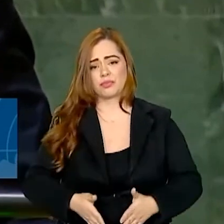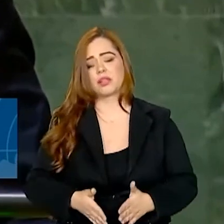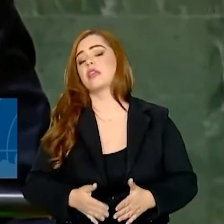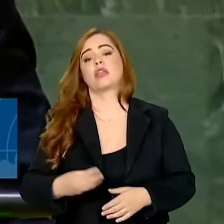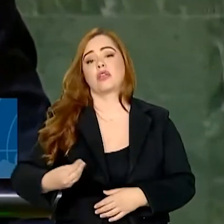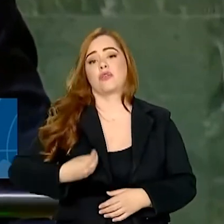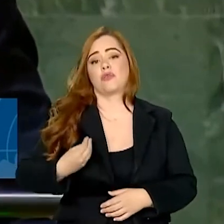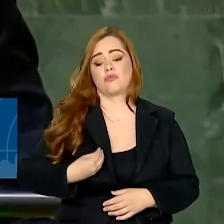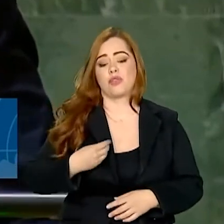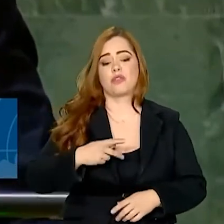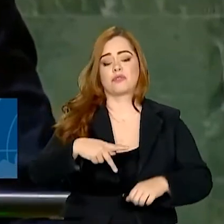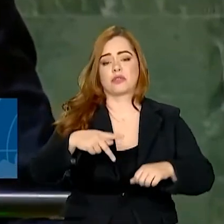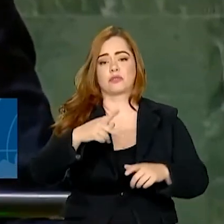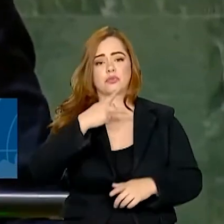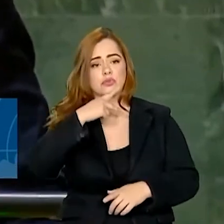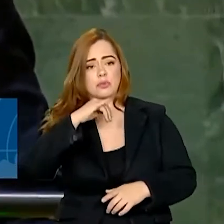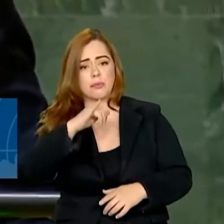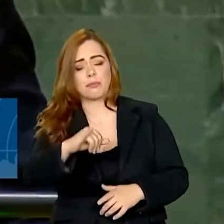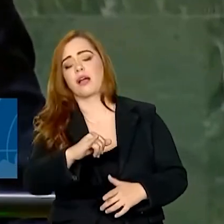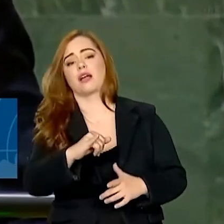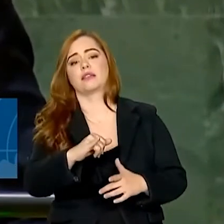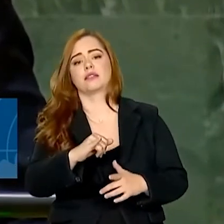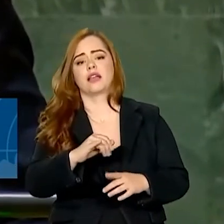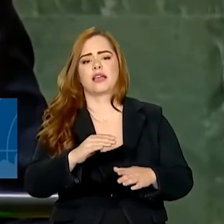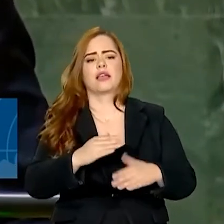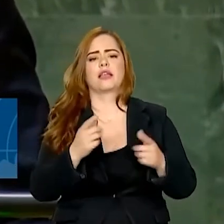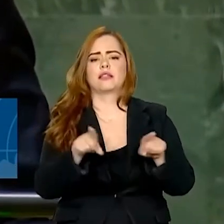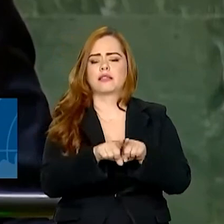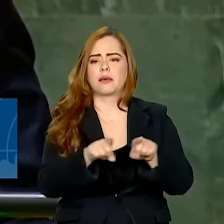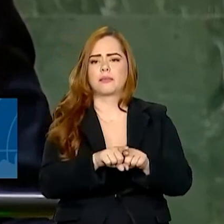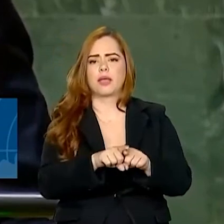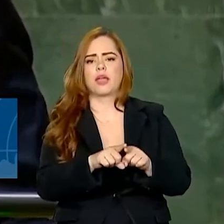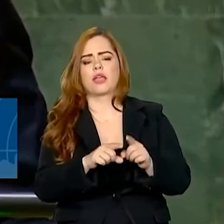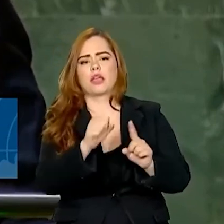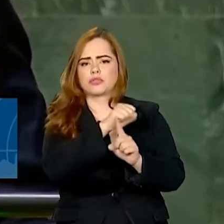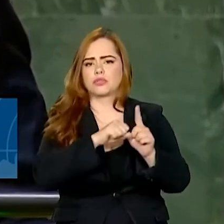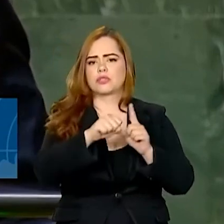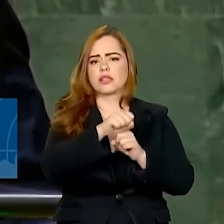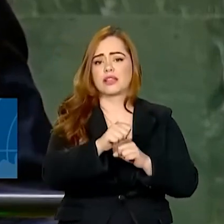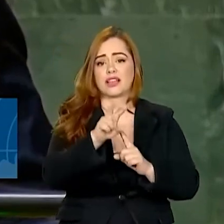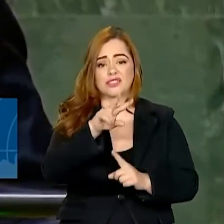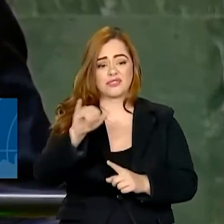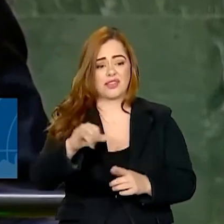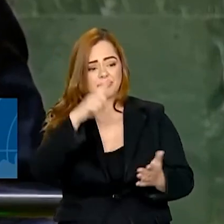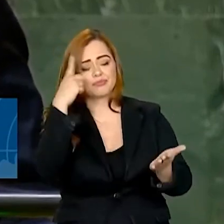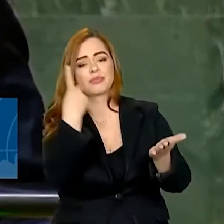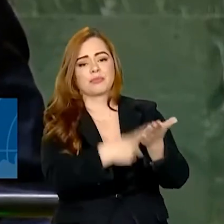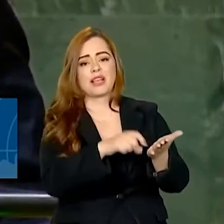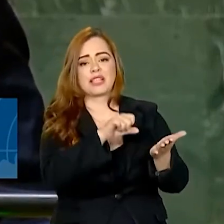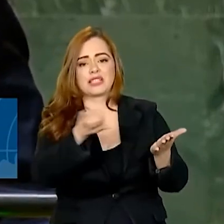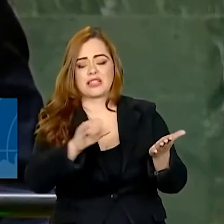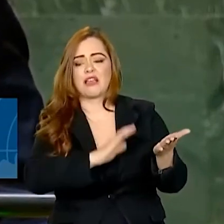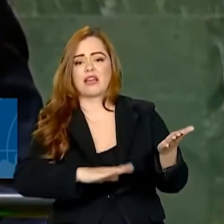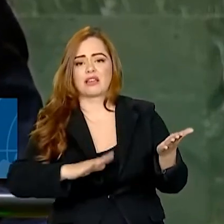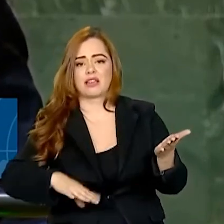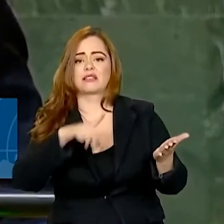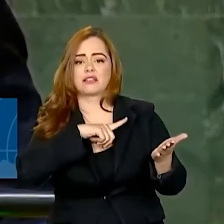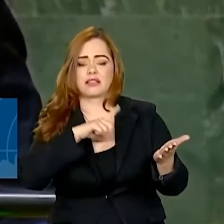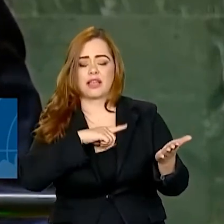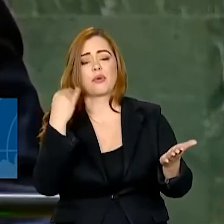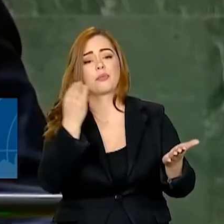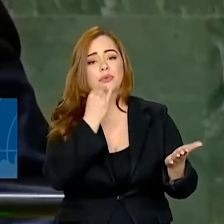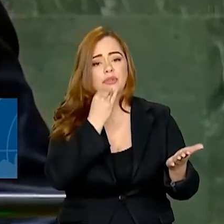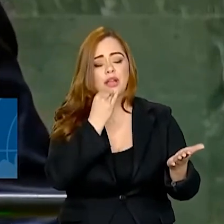seus pais e a classe social a qual pertence sua família irão determinar se essa criança terá ou não